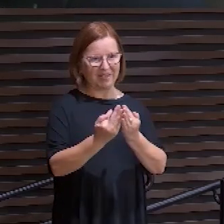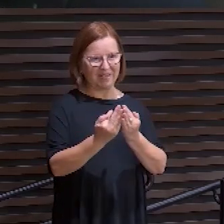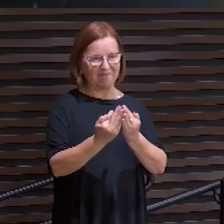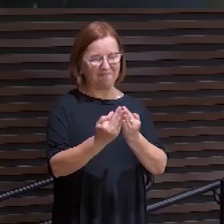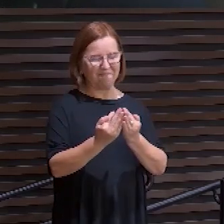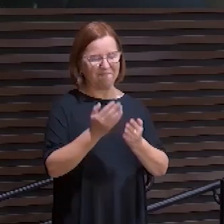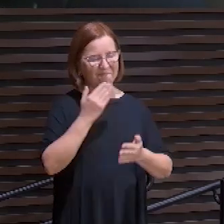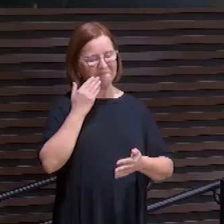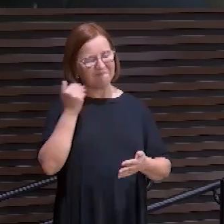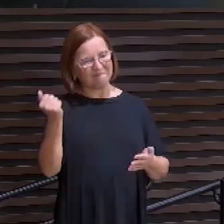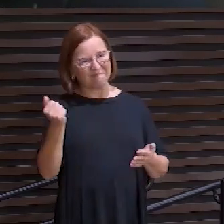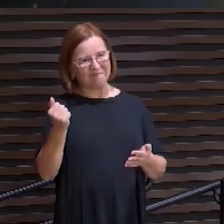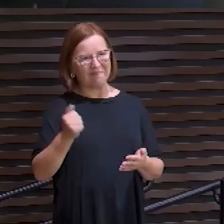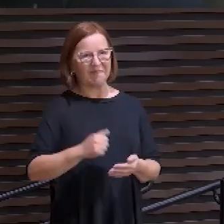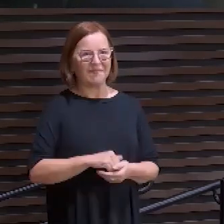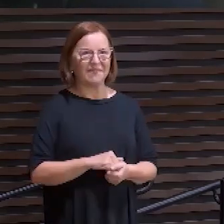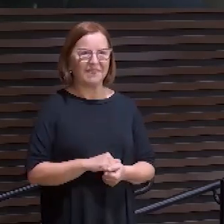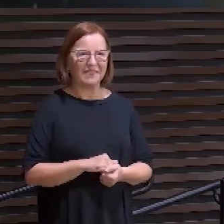série.